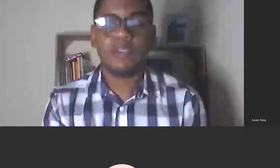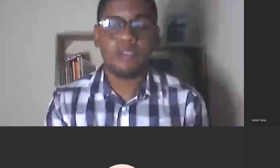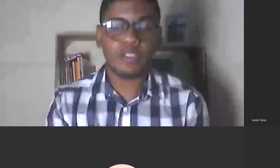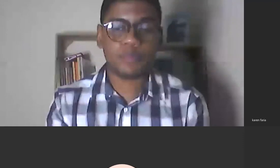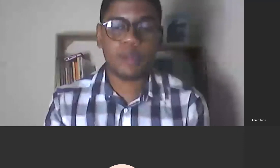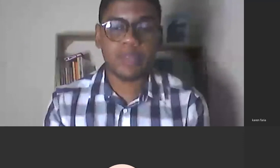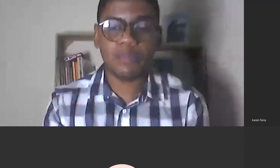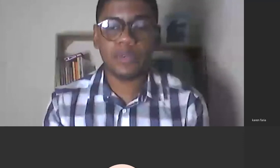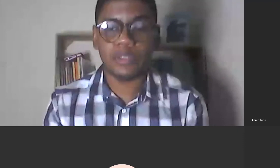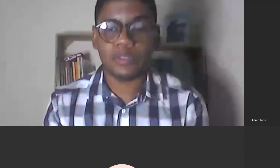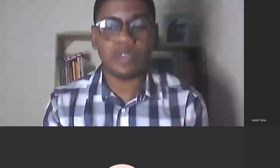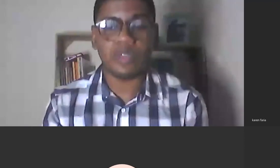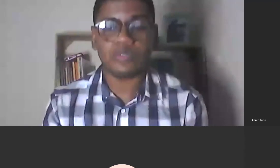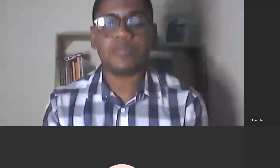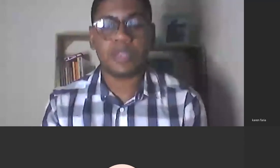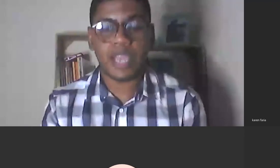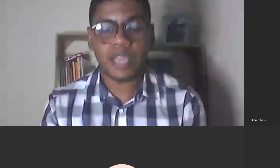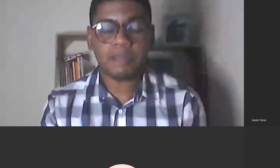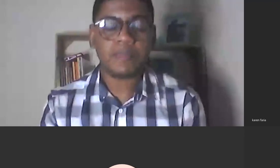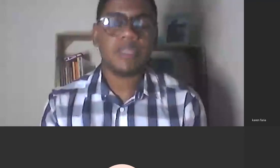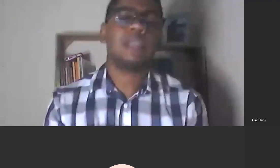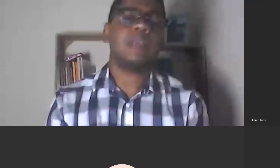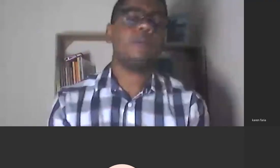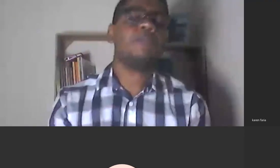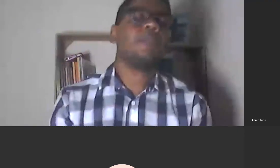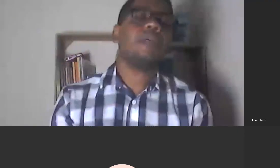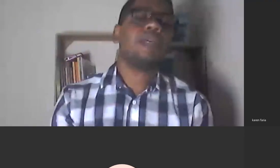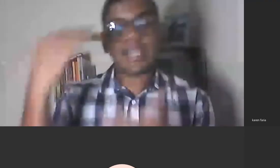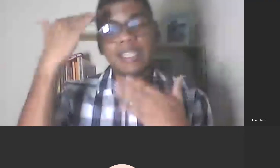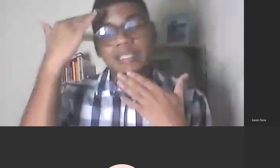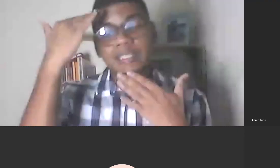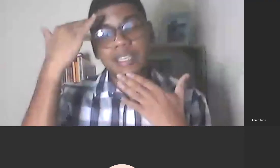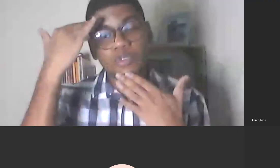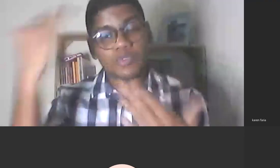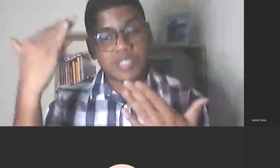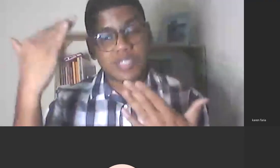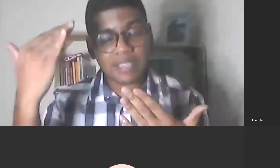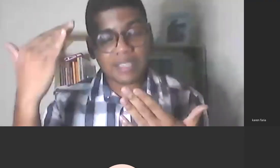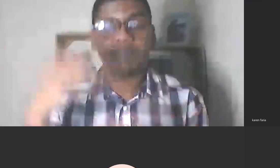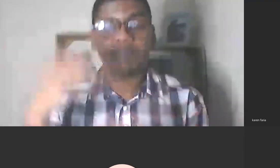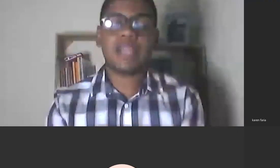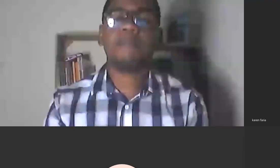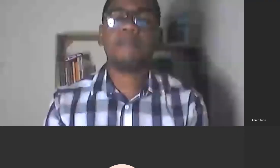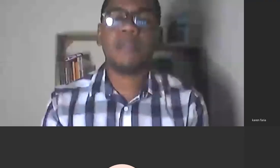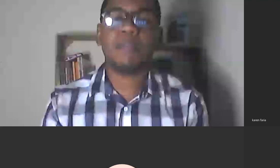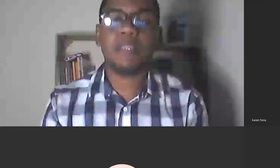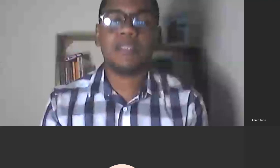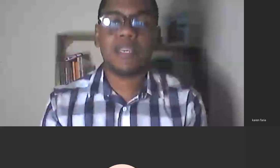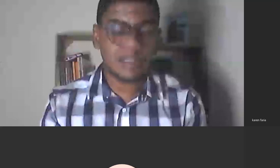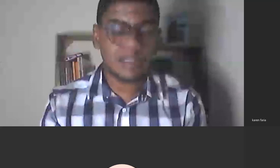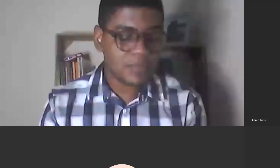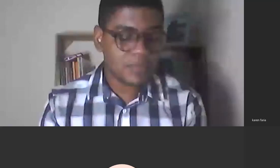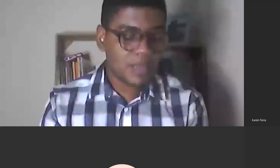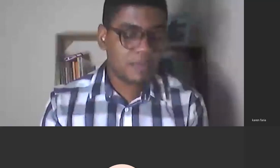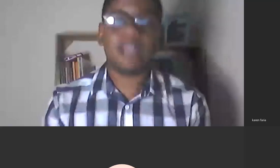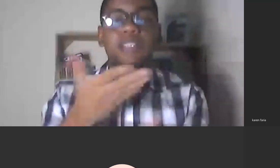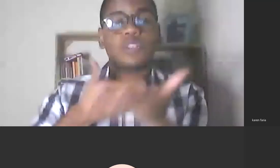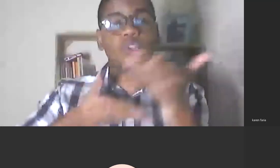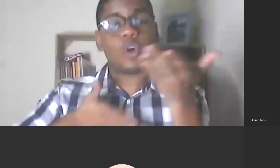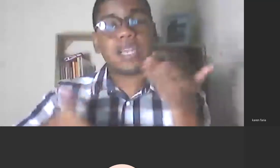vontade, eu não vejo problema nenhum com isso, ok? Então, queria agradecer a todos vocês, tá? Pela